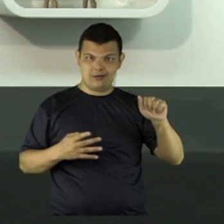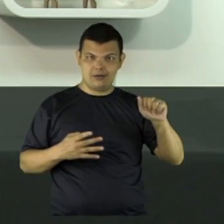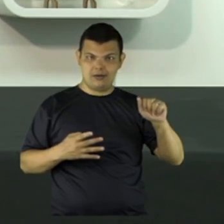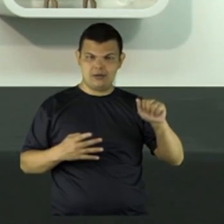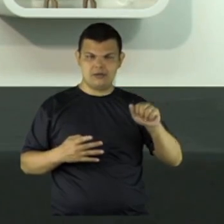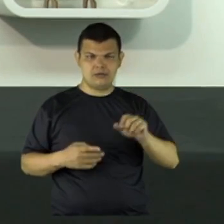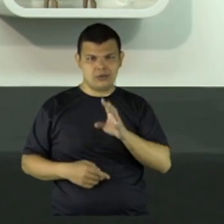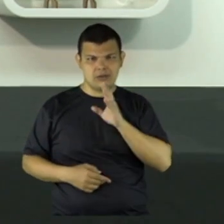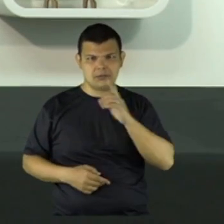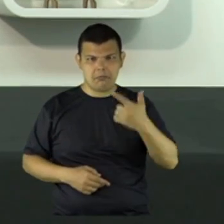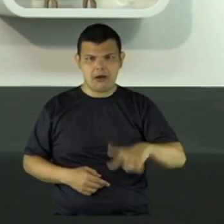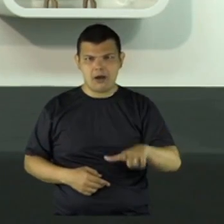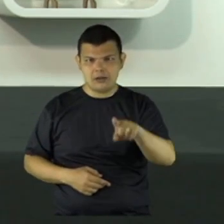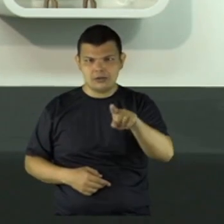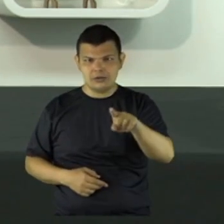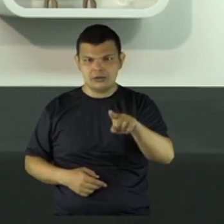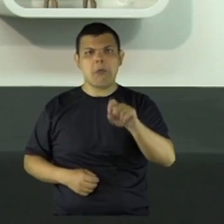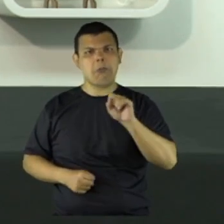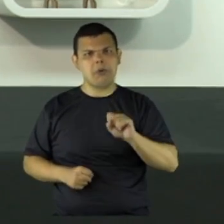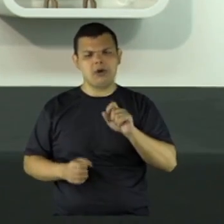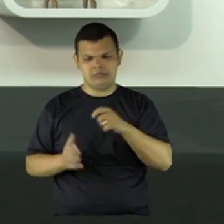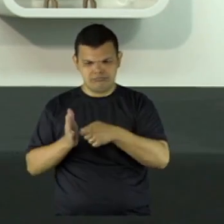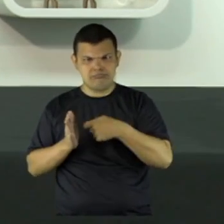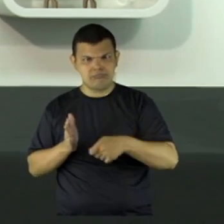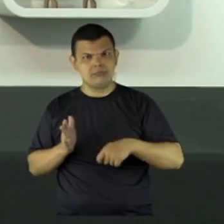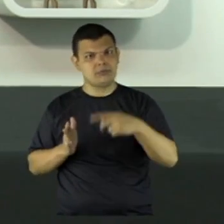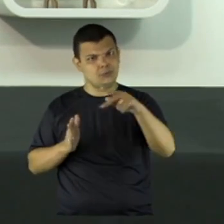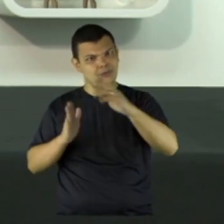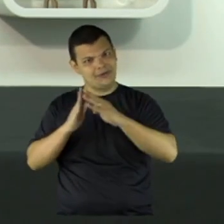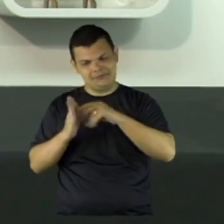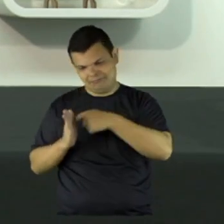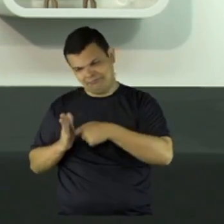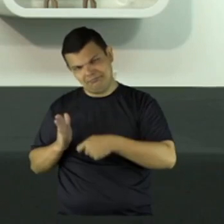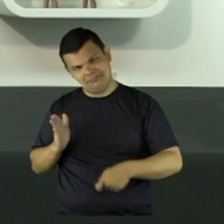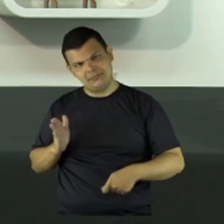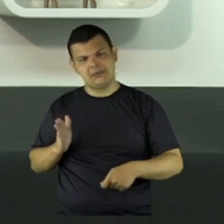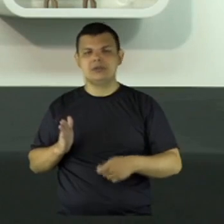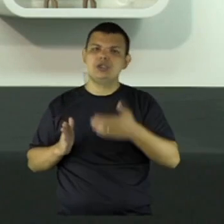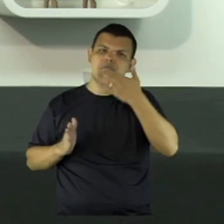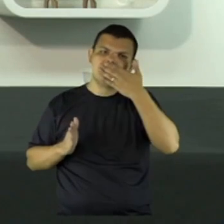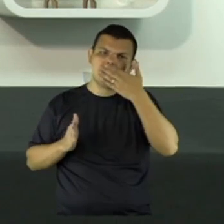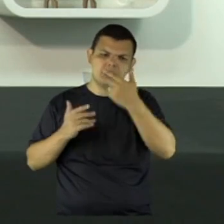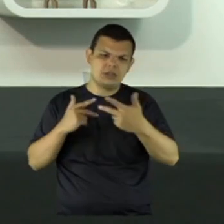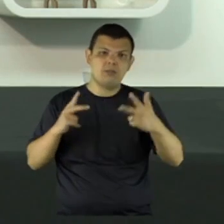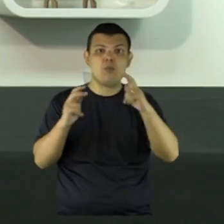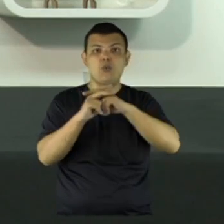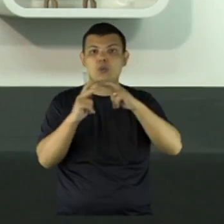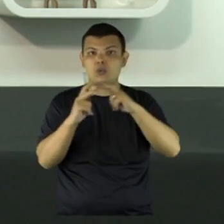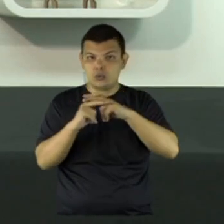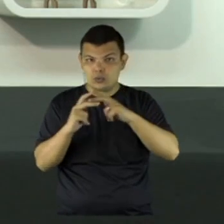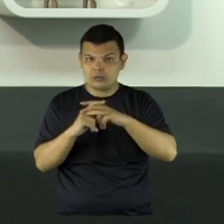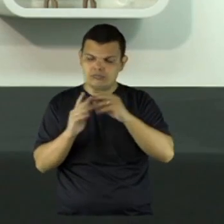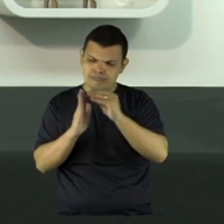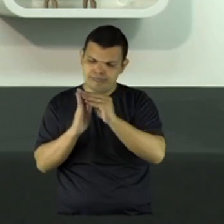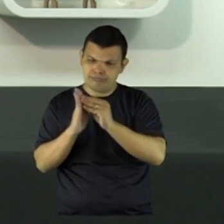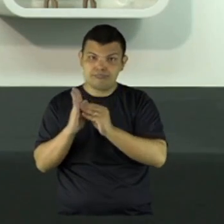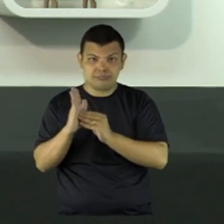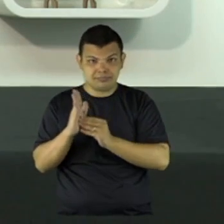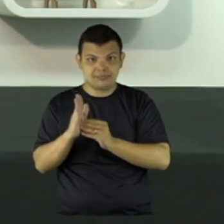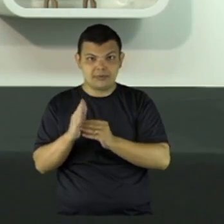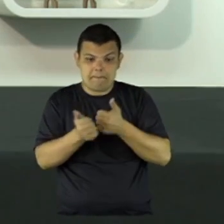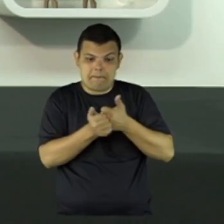conhece mais algum exemplo? Você pode escrever aí, anotar aí na sua casa. Exemplos de luta de agarre e curta